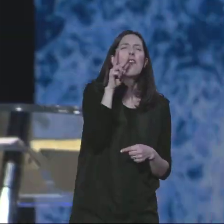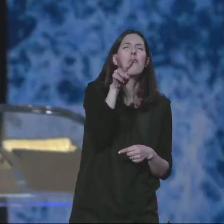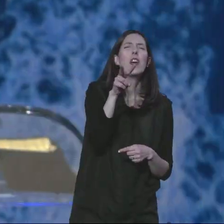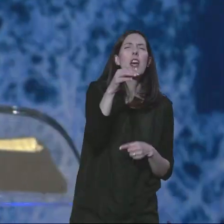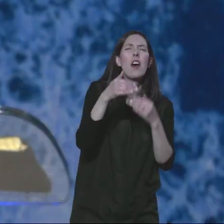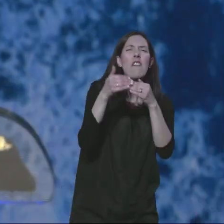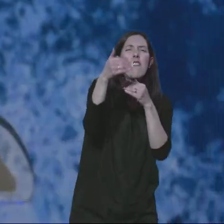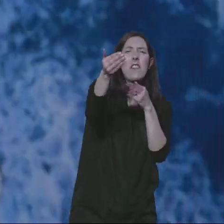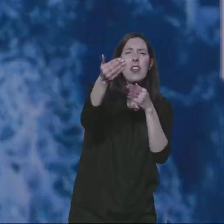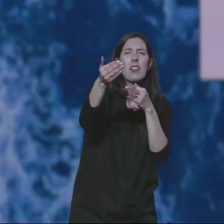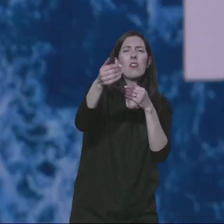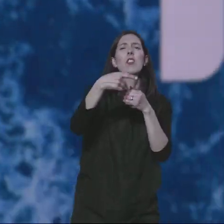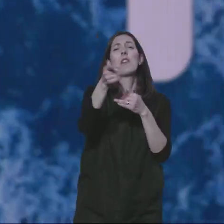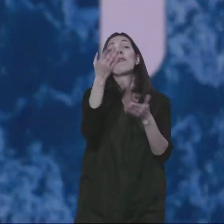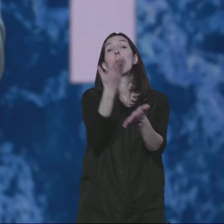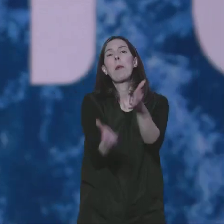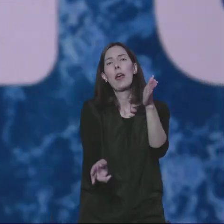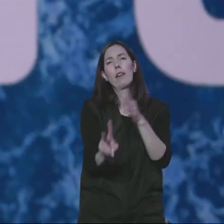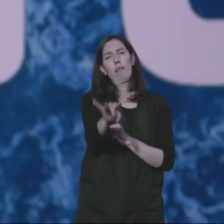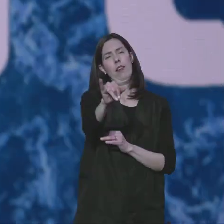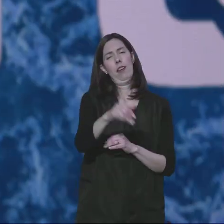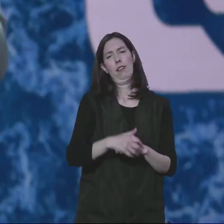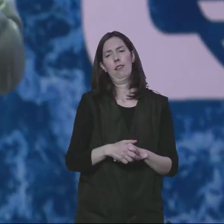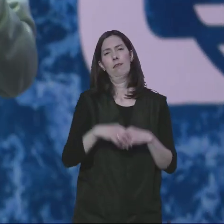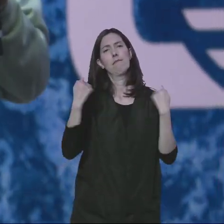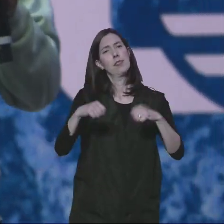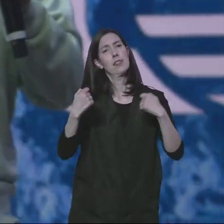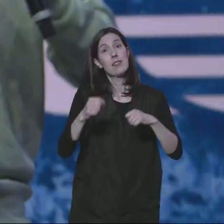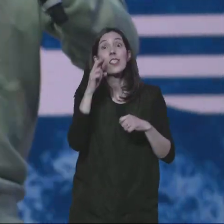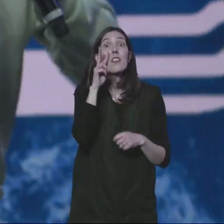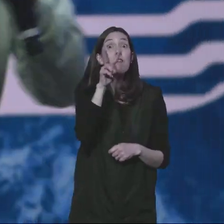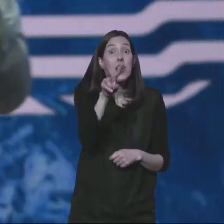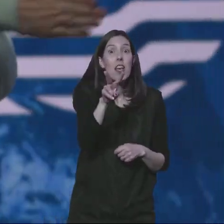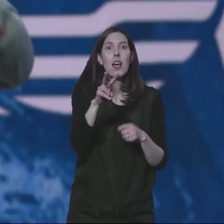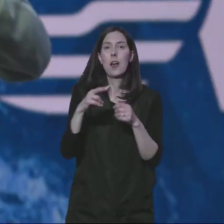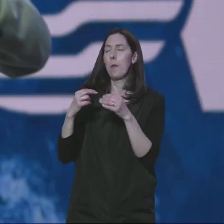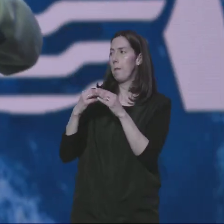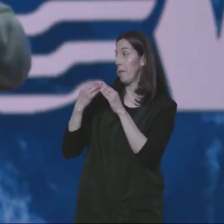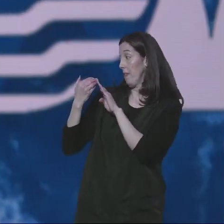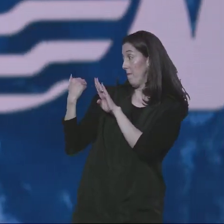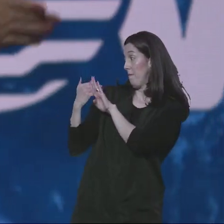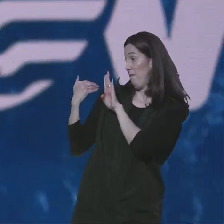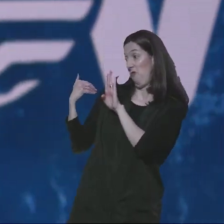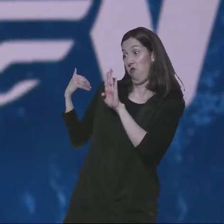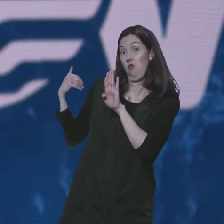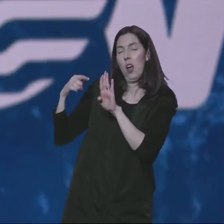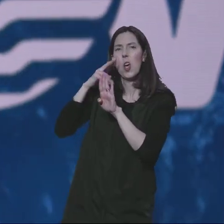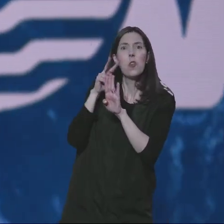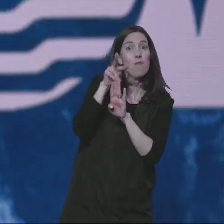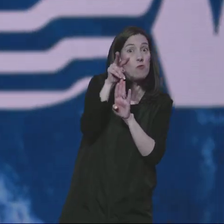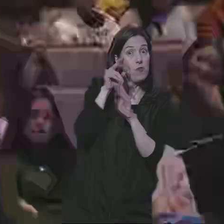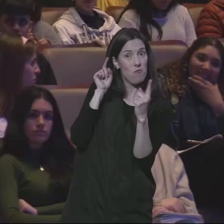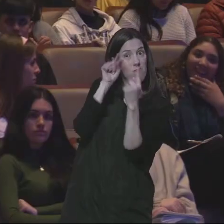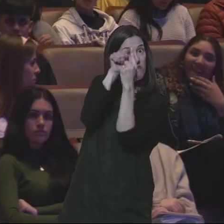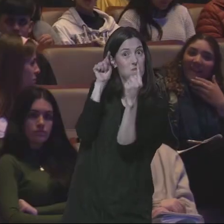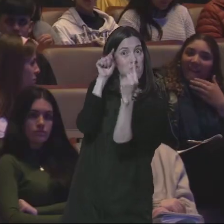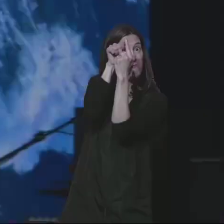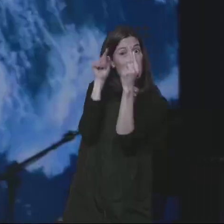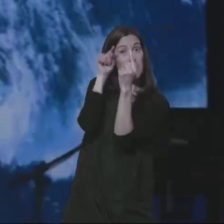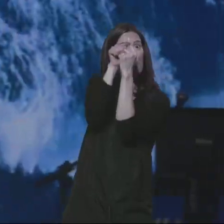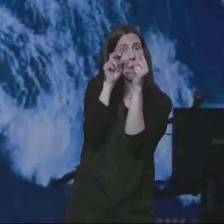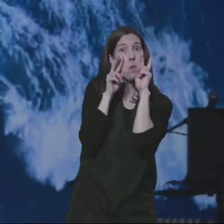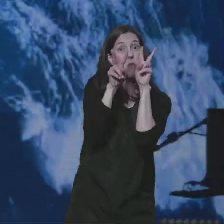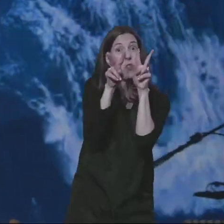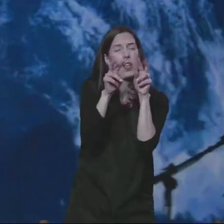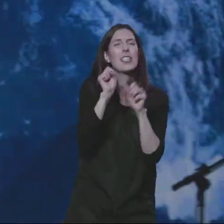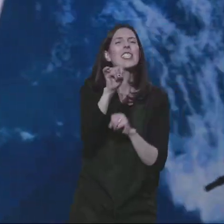corredor, ele se afasta daquilo que está para trás e fixa na frente, e vai para frente. E